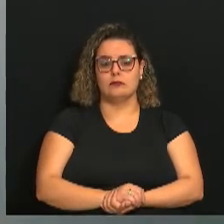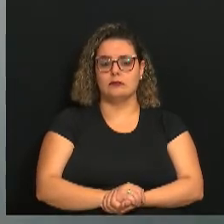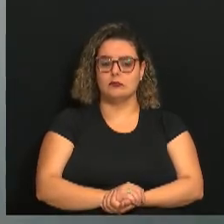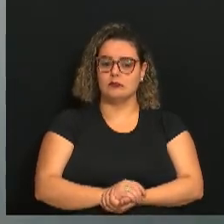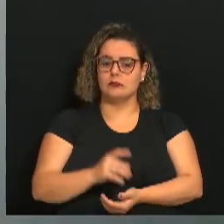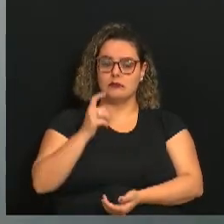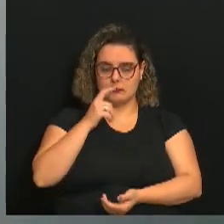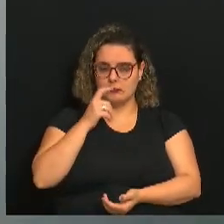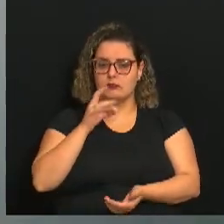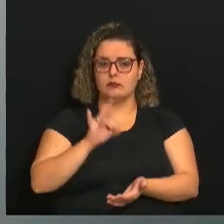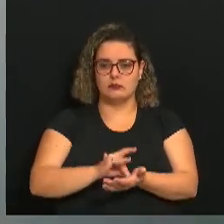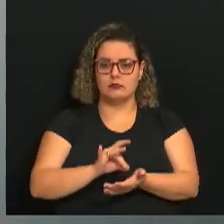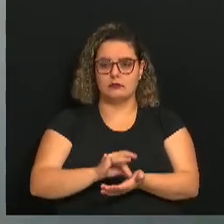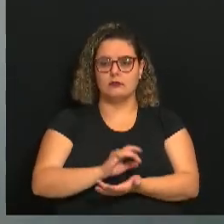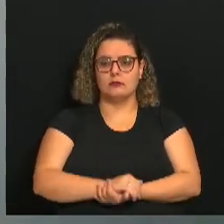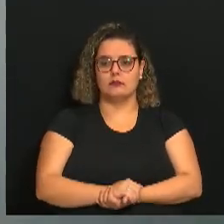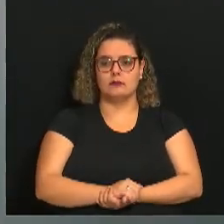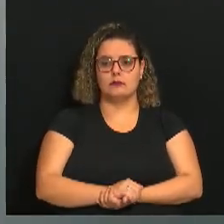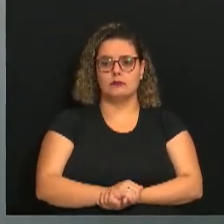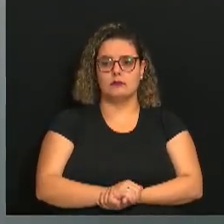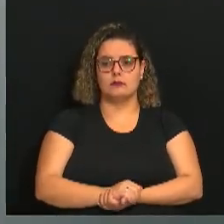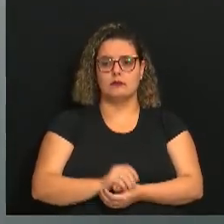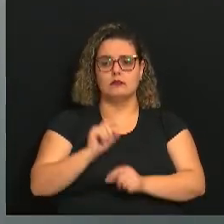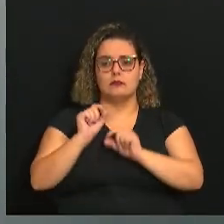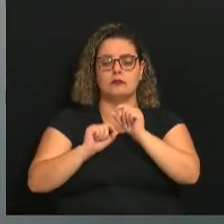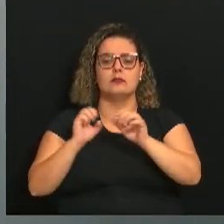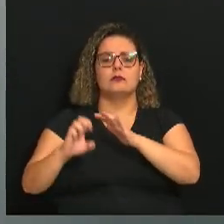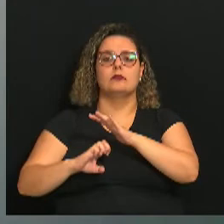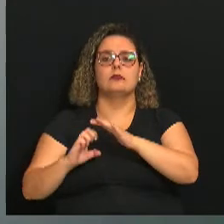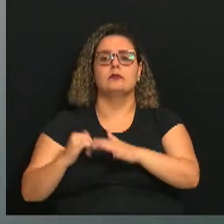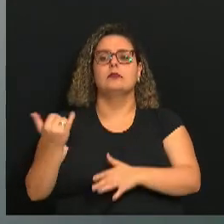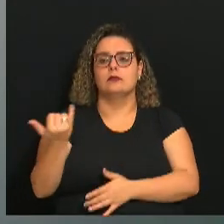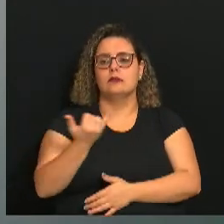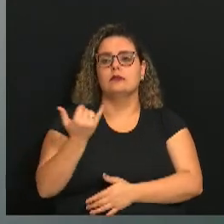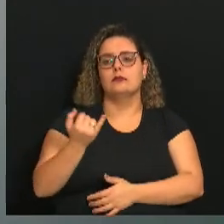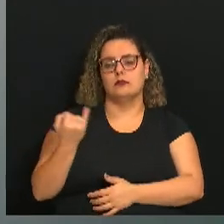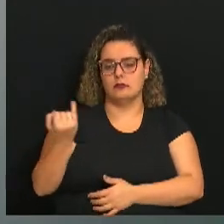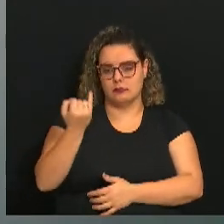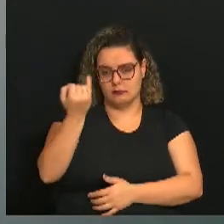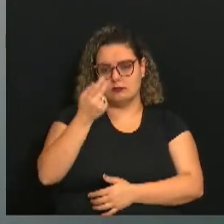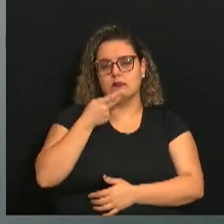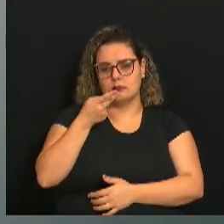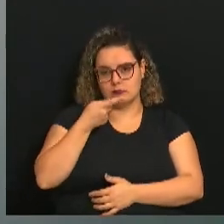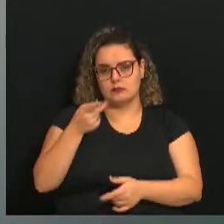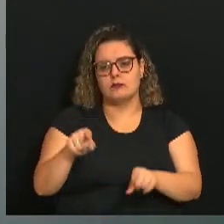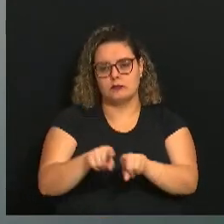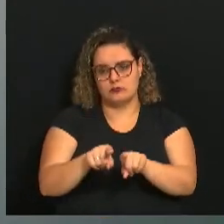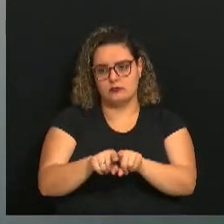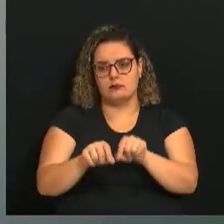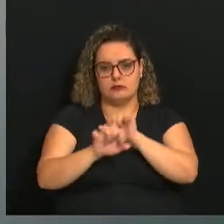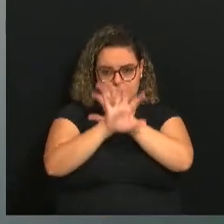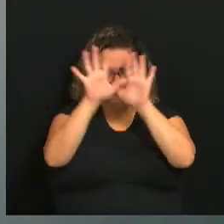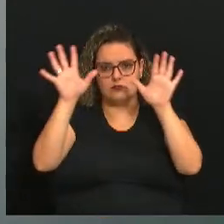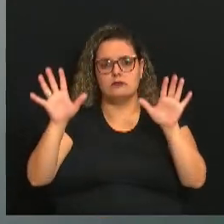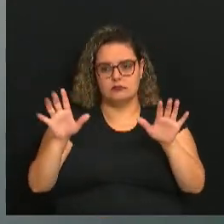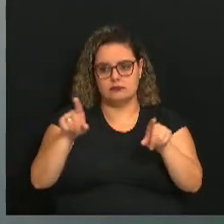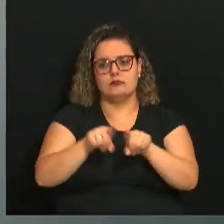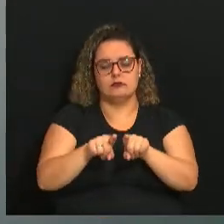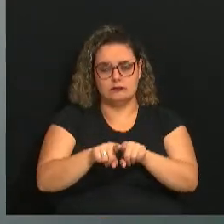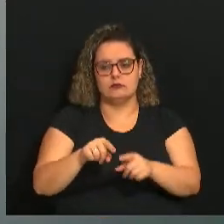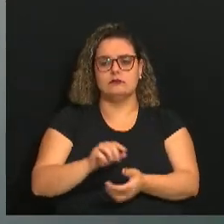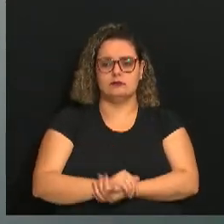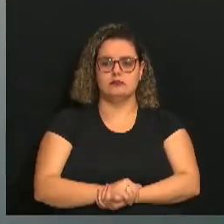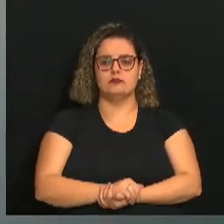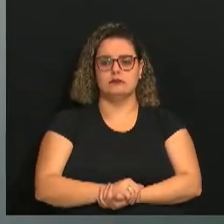é fato mesmo. O que a empresa alegou, outra questão que você colocou, eu acho muito importante a gente deixar isso bastante claro, você tem toda a razão